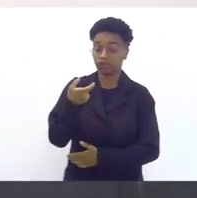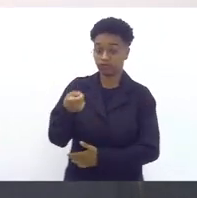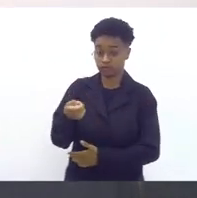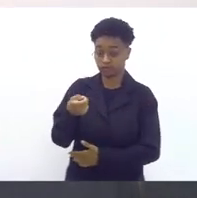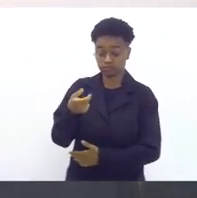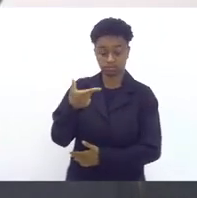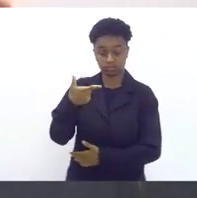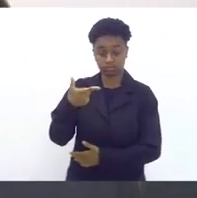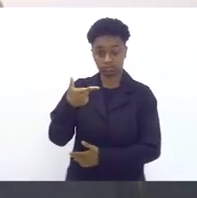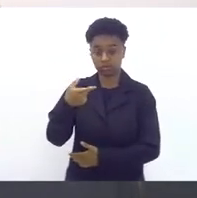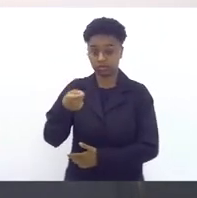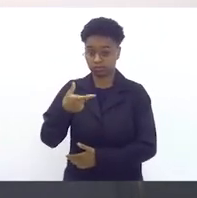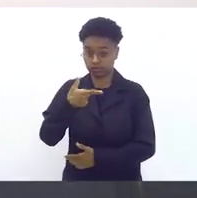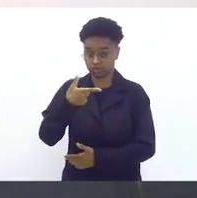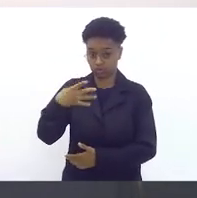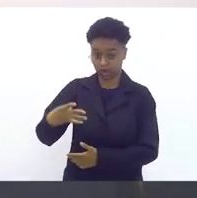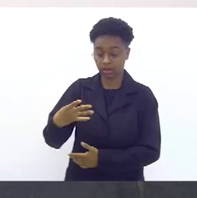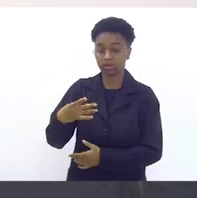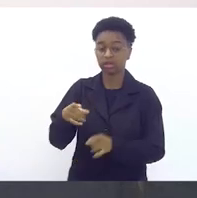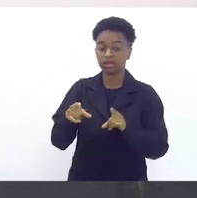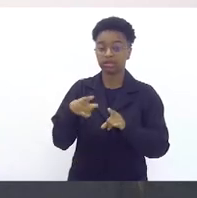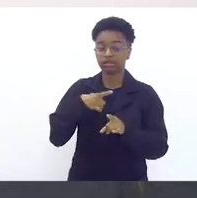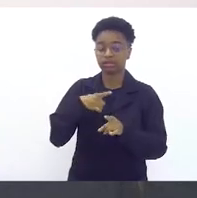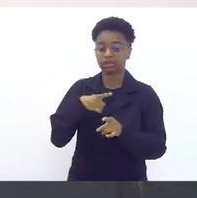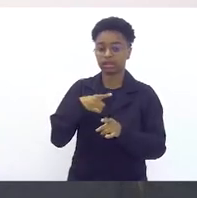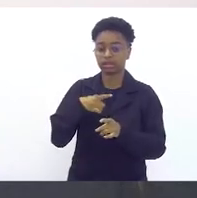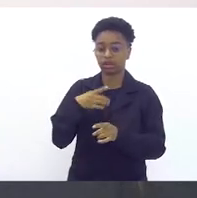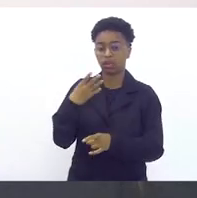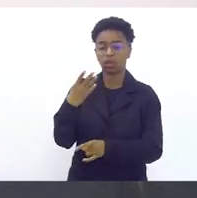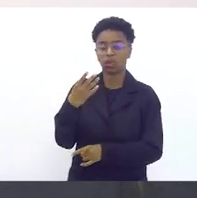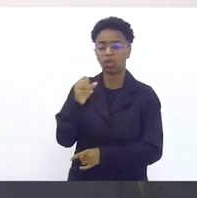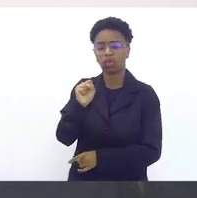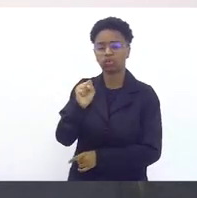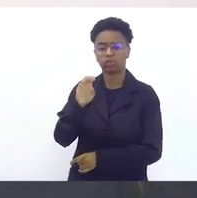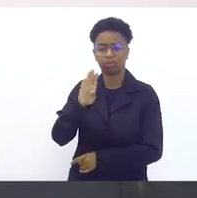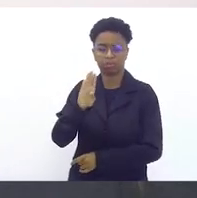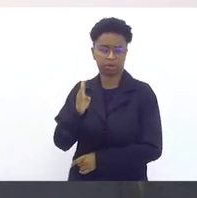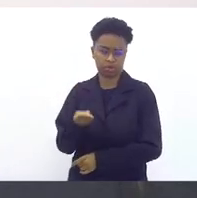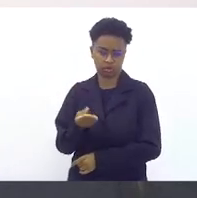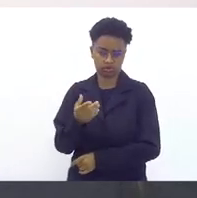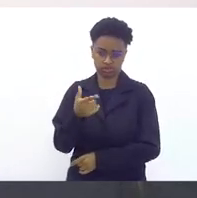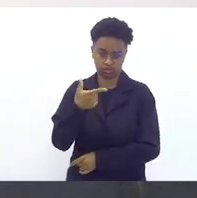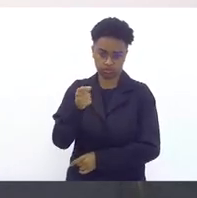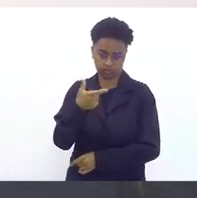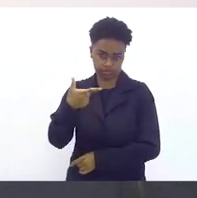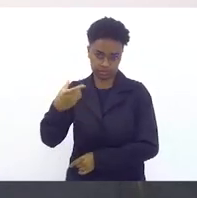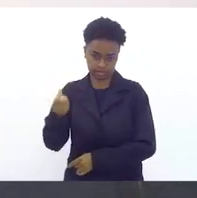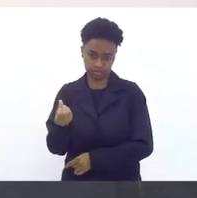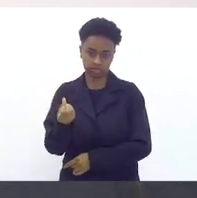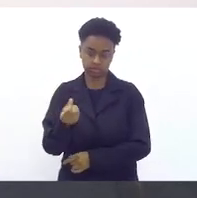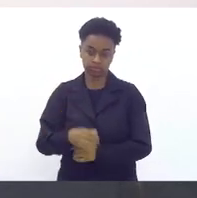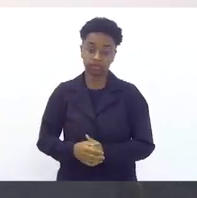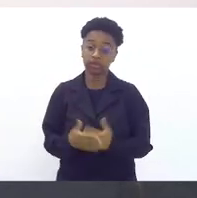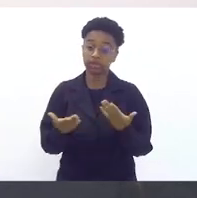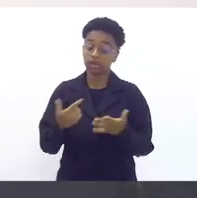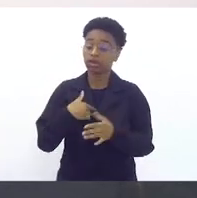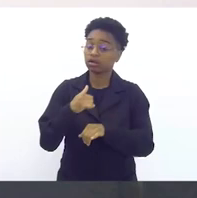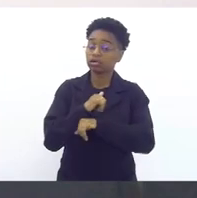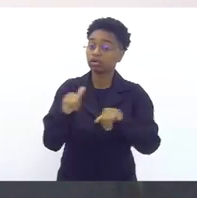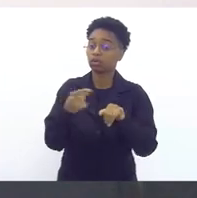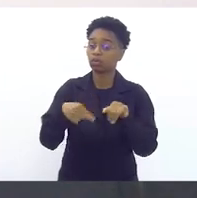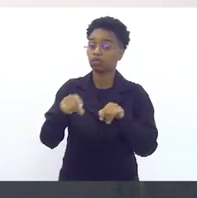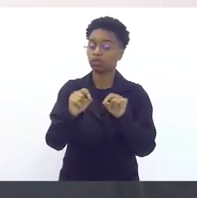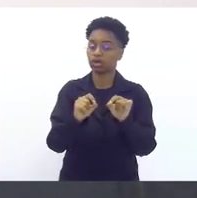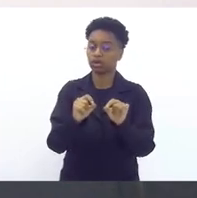6 bilhões em 25 e 8 bilhões em 2026. Então, o que eu estou querendo dizer é o seguinte: o